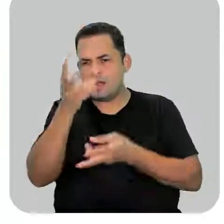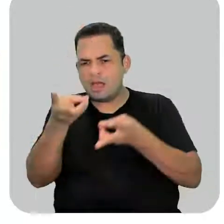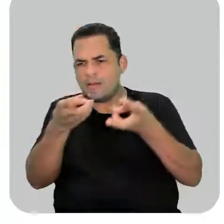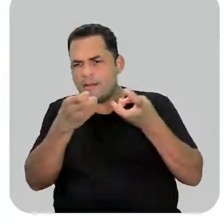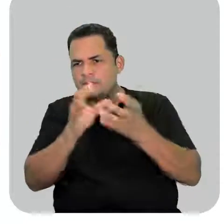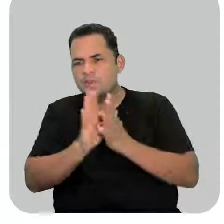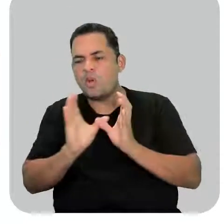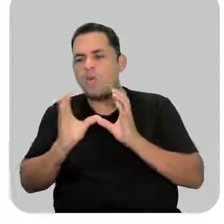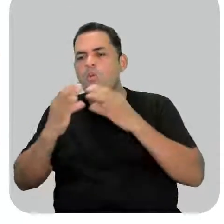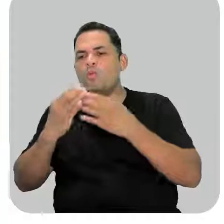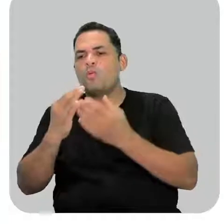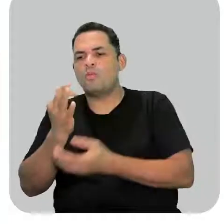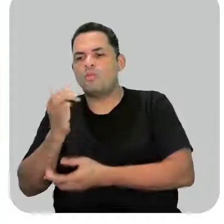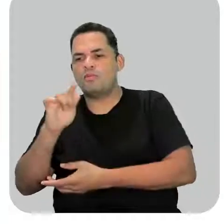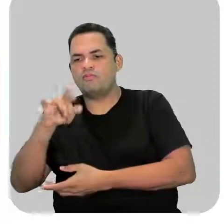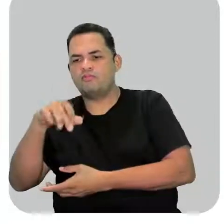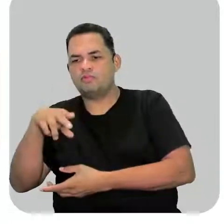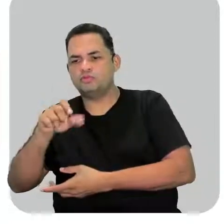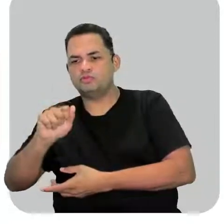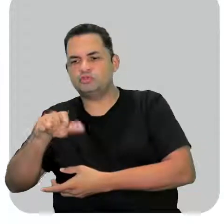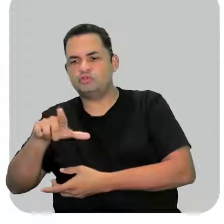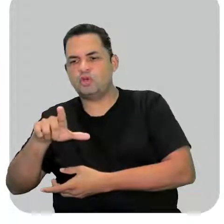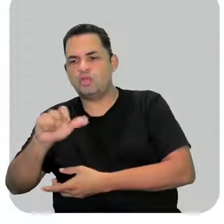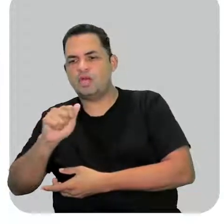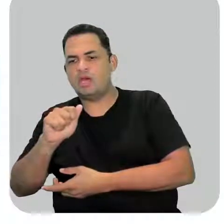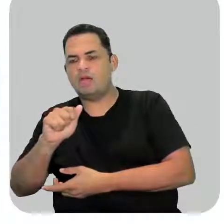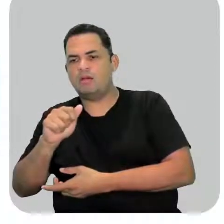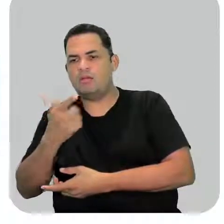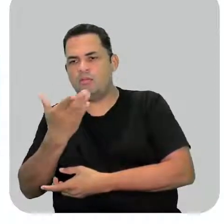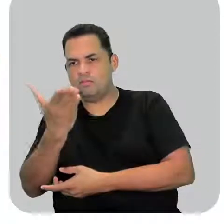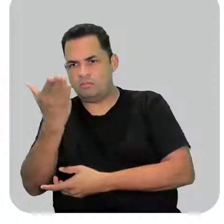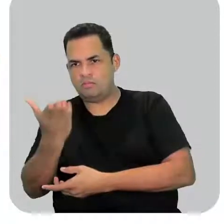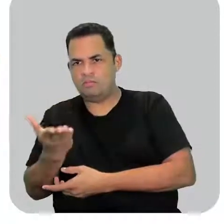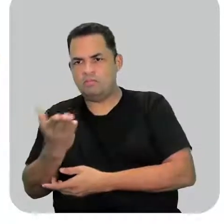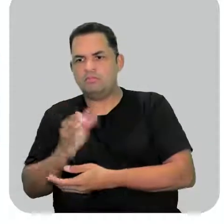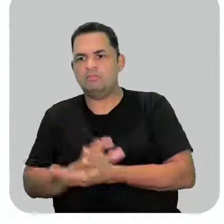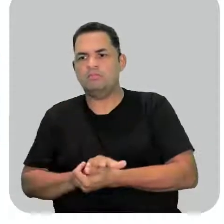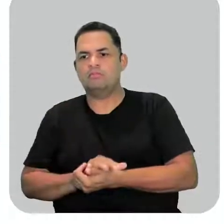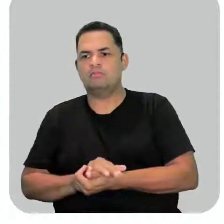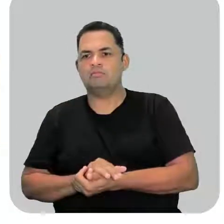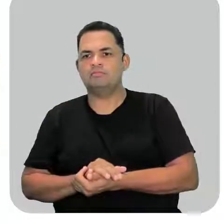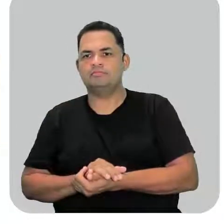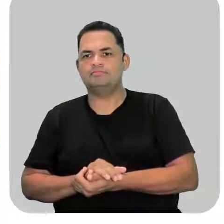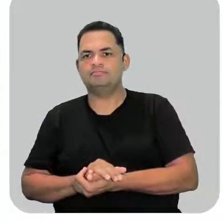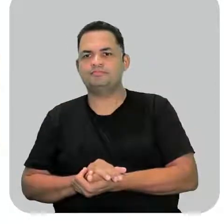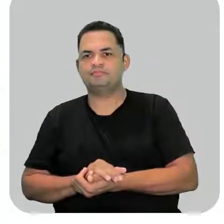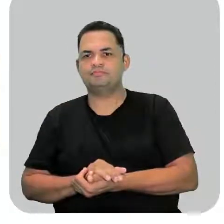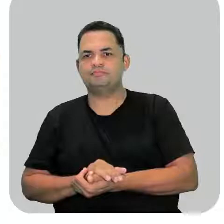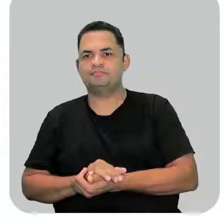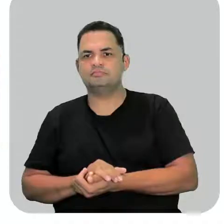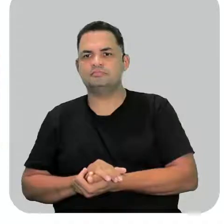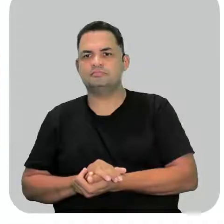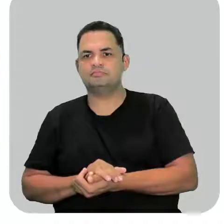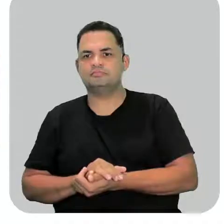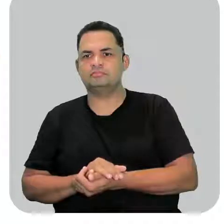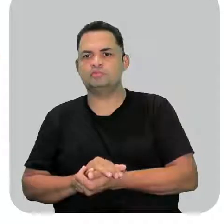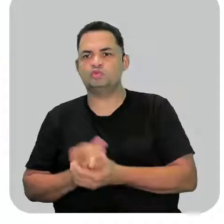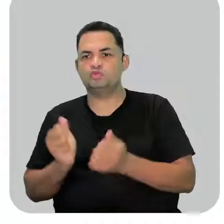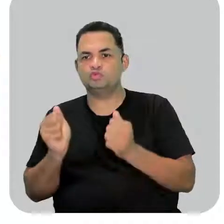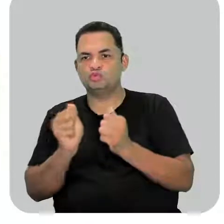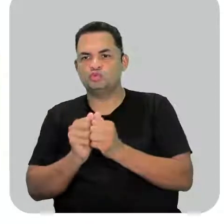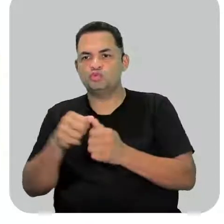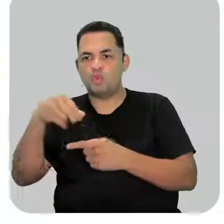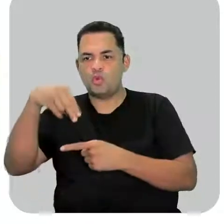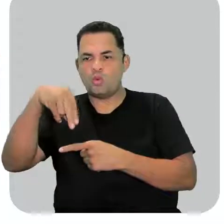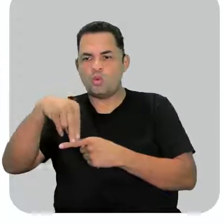grupo funcional, que é esse grupo aqui, aqui em cima, com o nitrogênio.